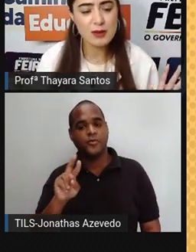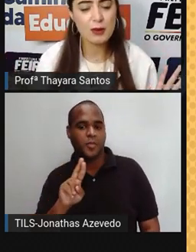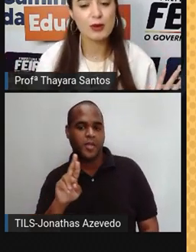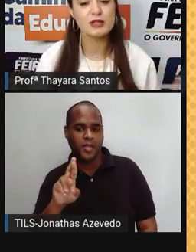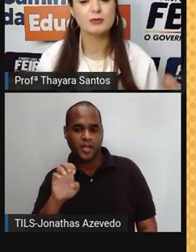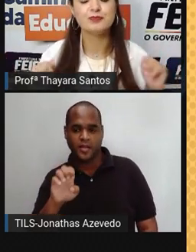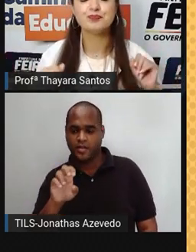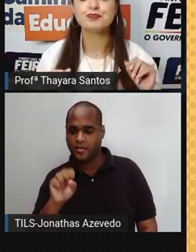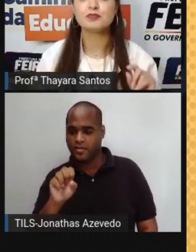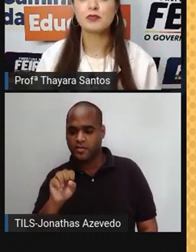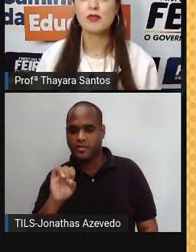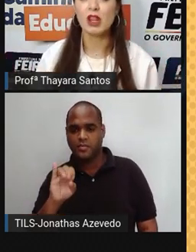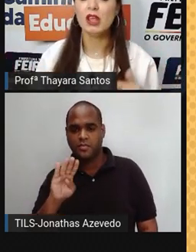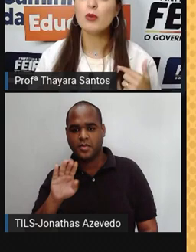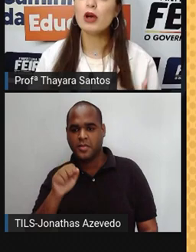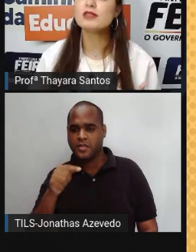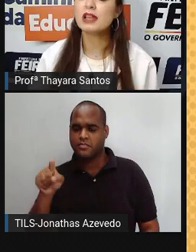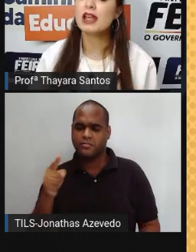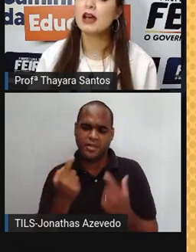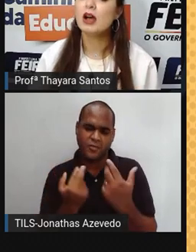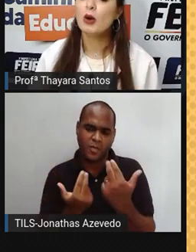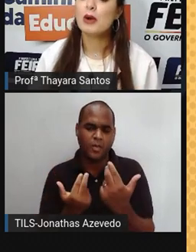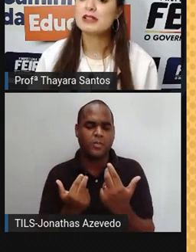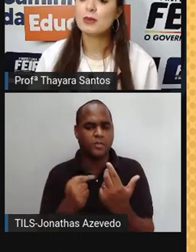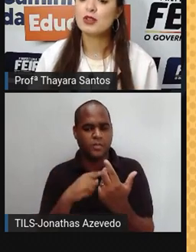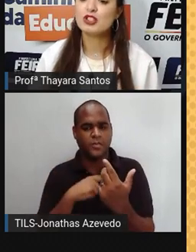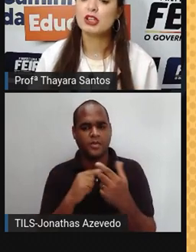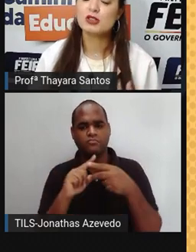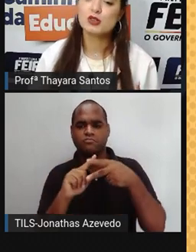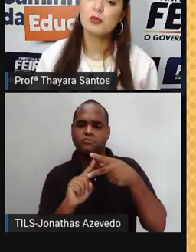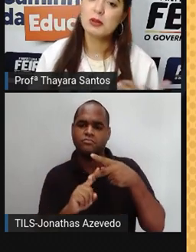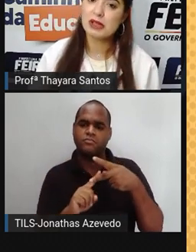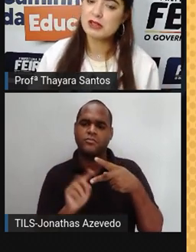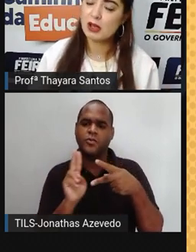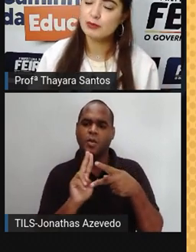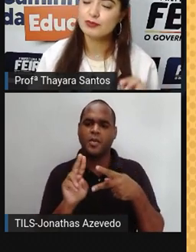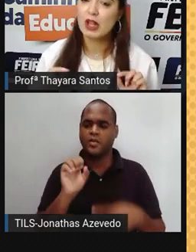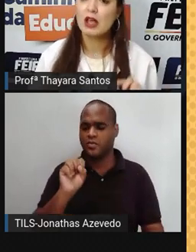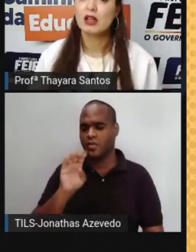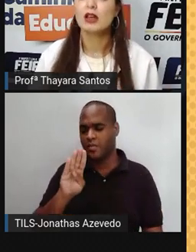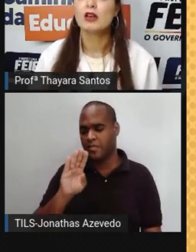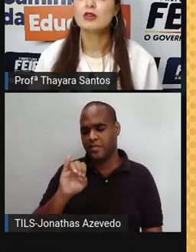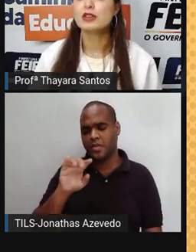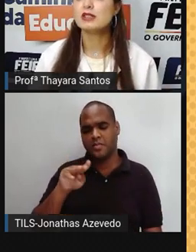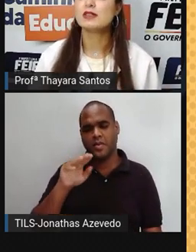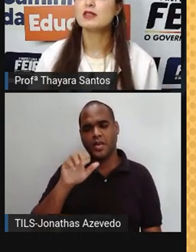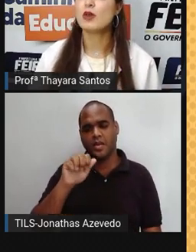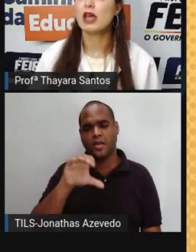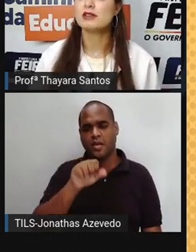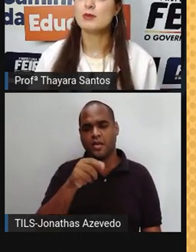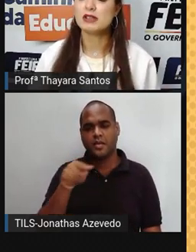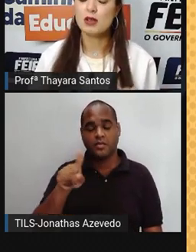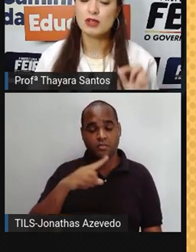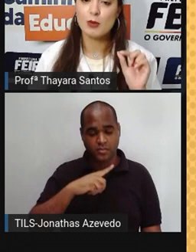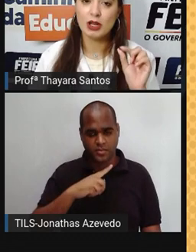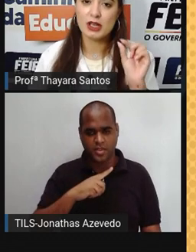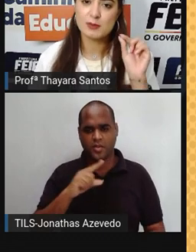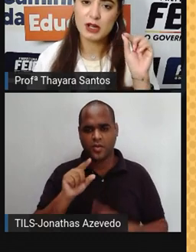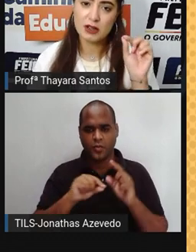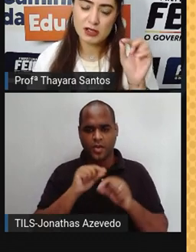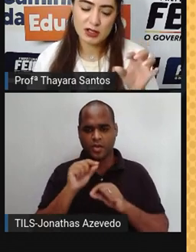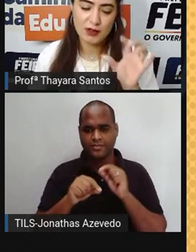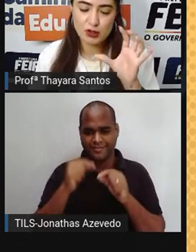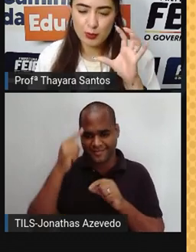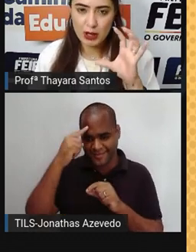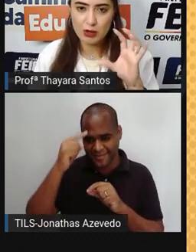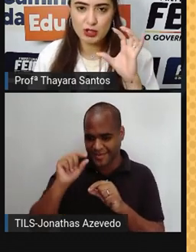é mais a mesma coisa E qual seria o exemplo de sublimação não sei se vocês conhecem mas tem umas